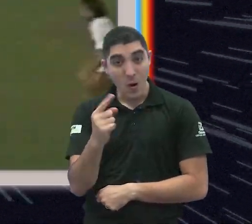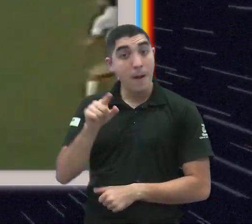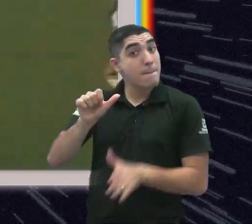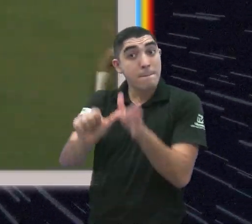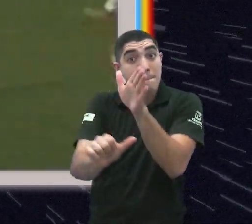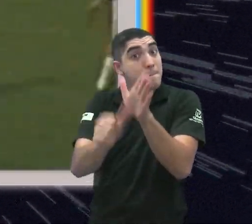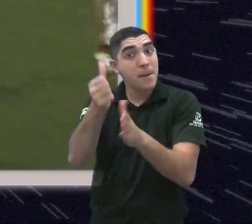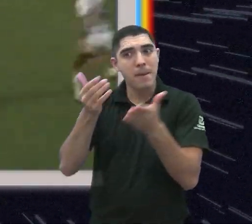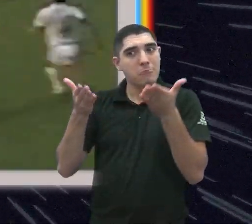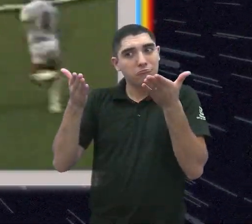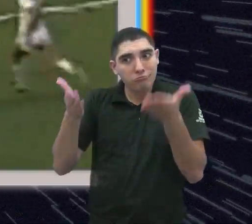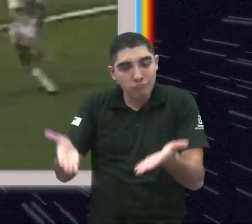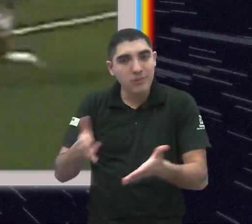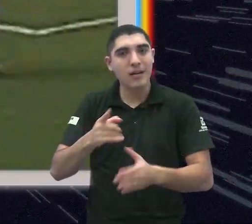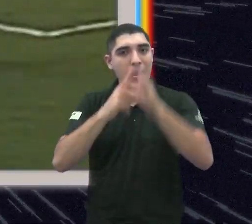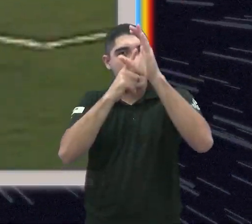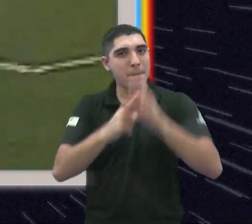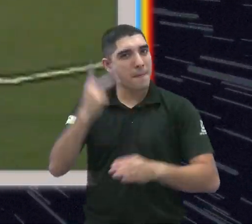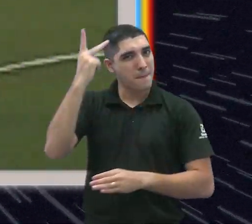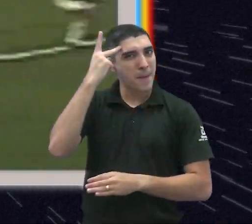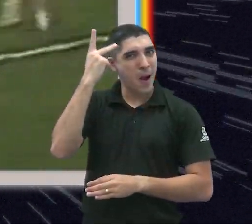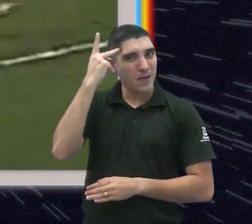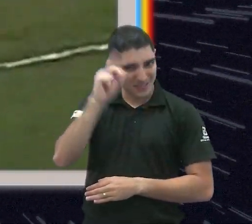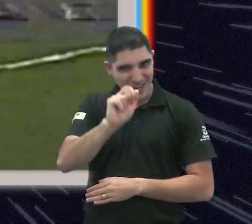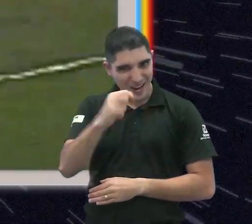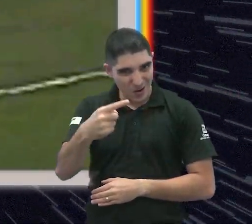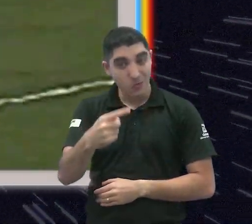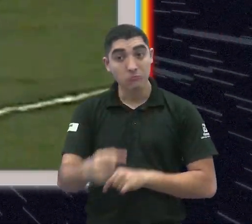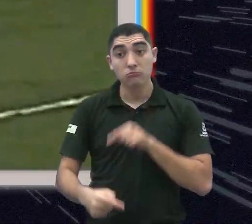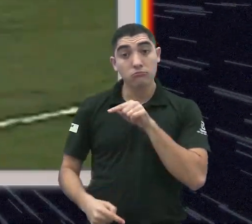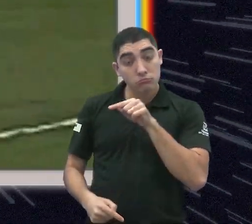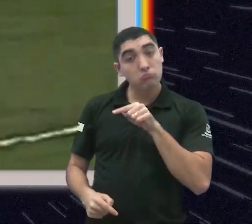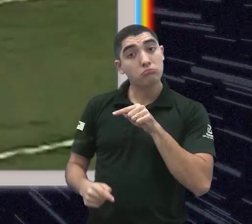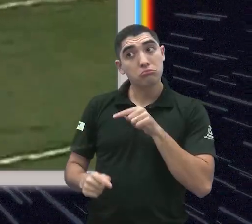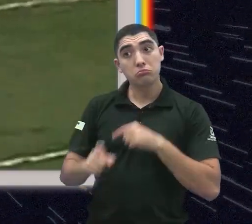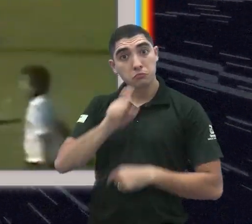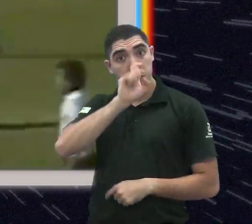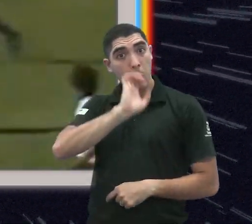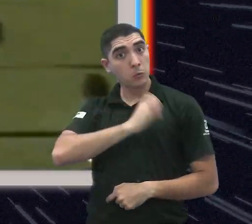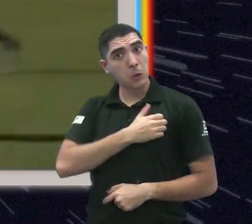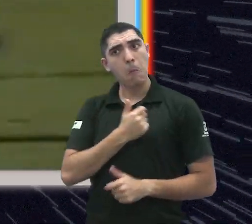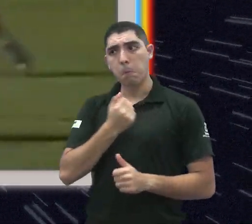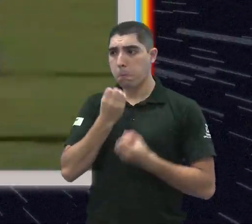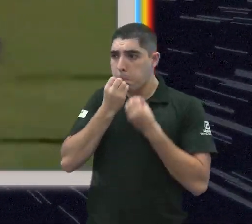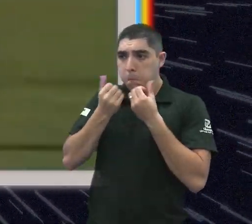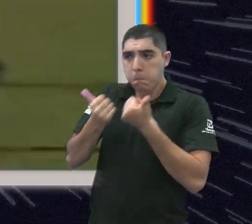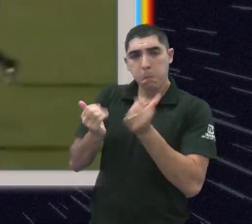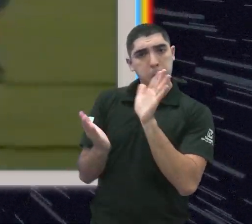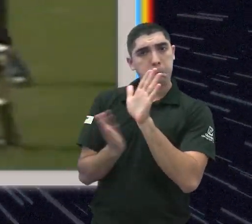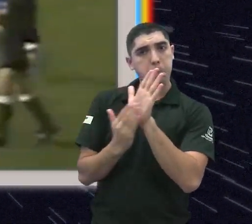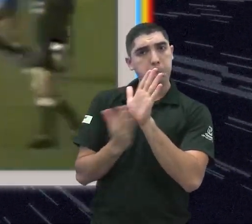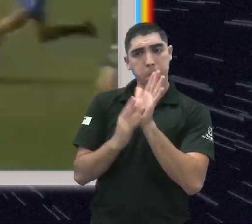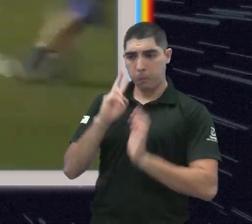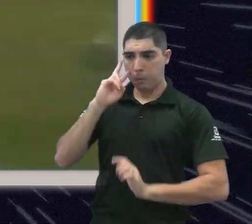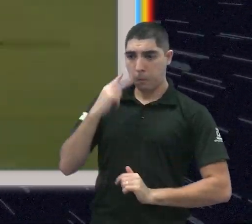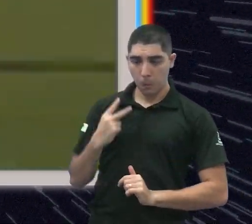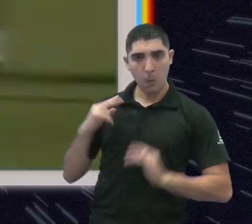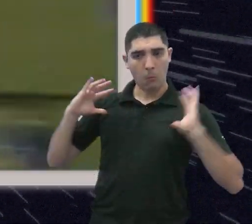1981, ano de estreia da Águia do Vale na primeira divisão do Campeonato Paulista, terminou com saldo